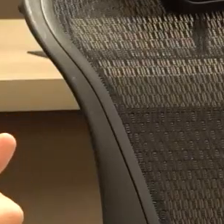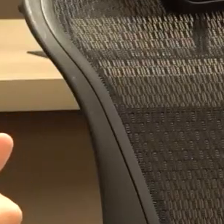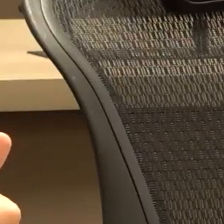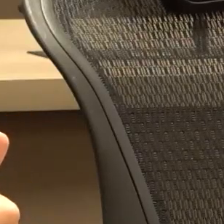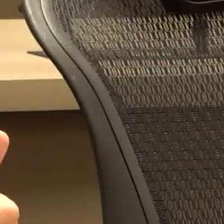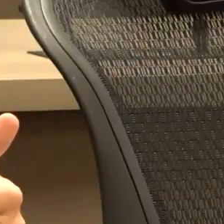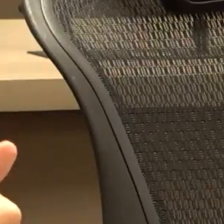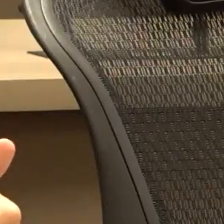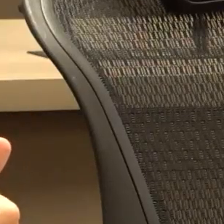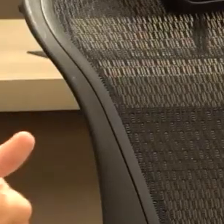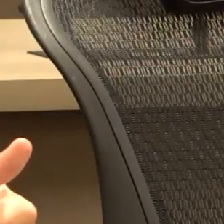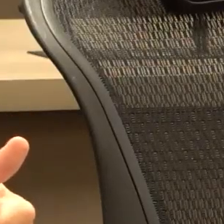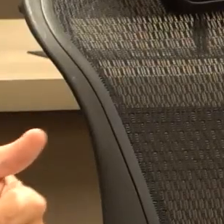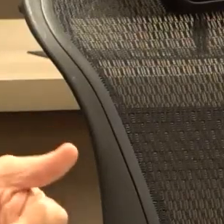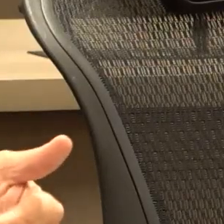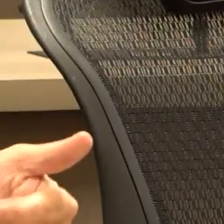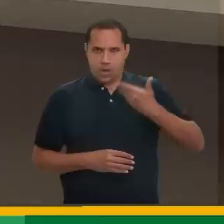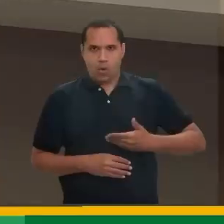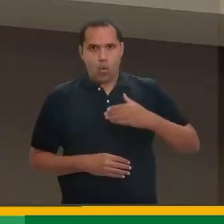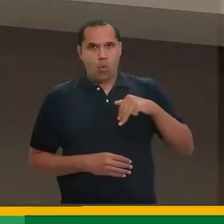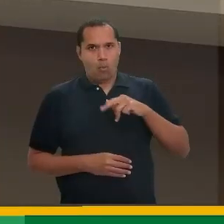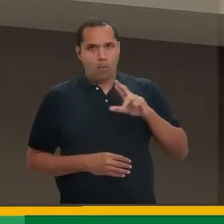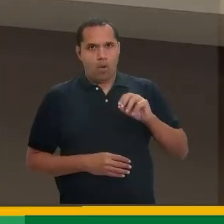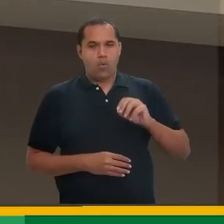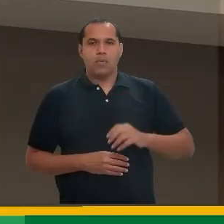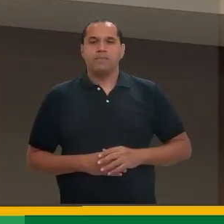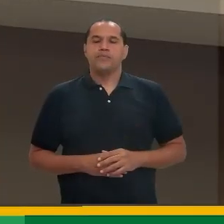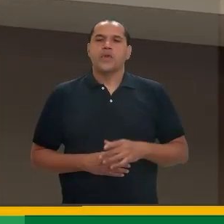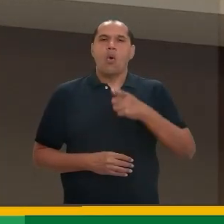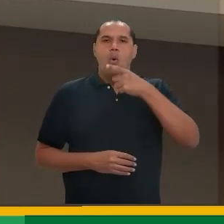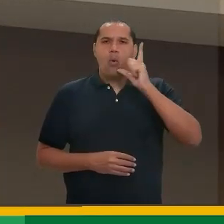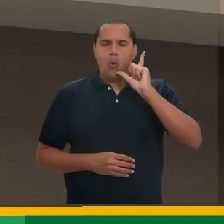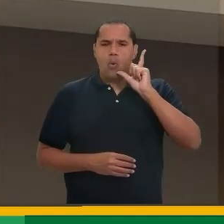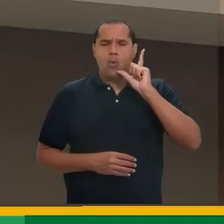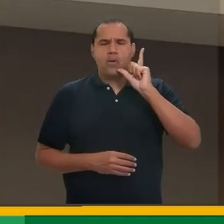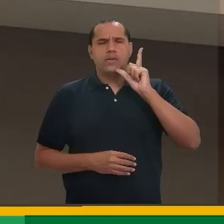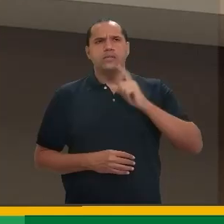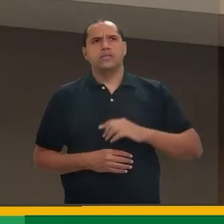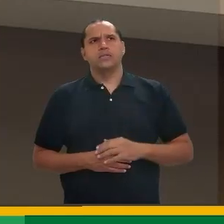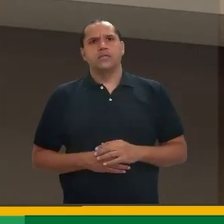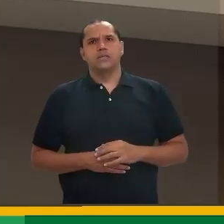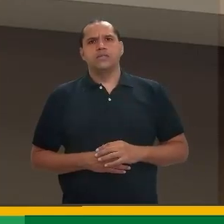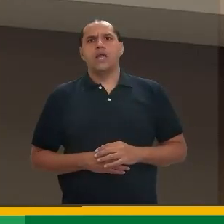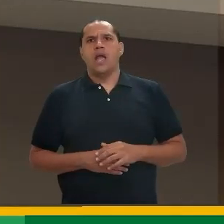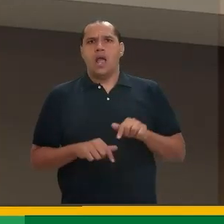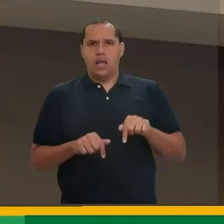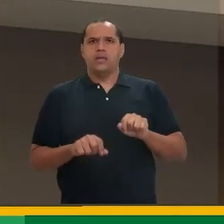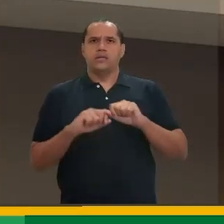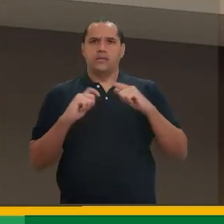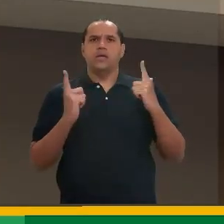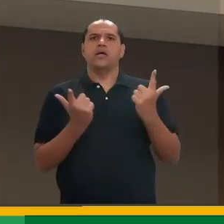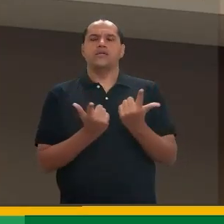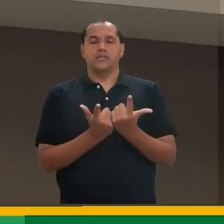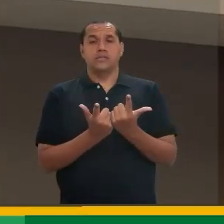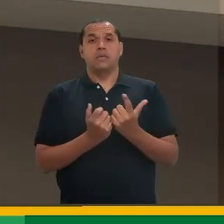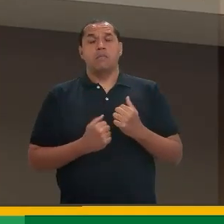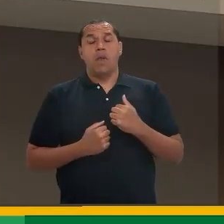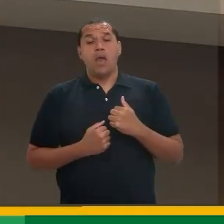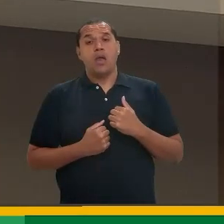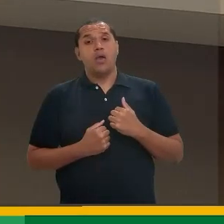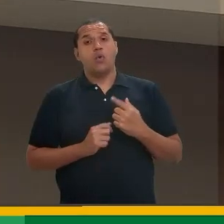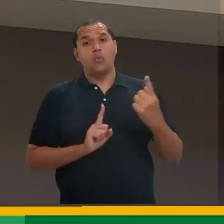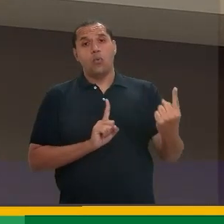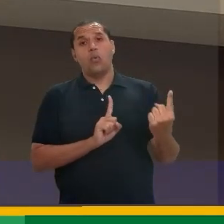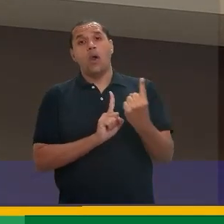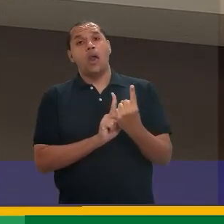Ruben levantou um questionamento eu recebi aqui no na Assembleia a senhora